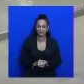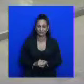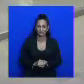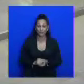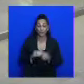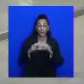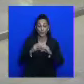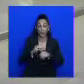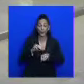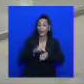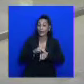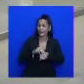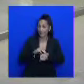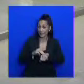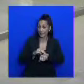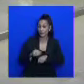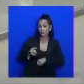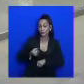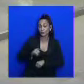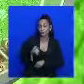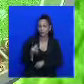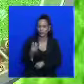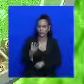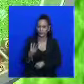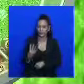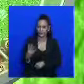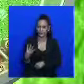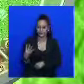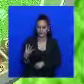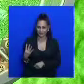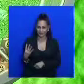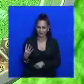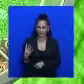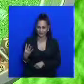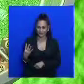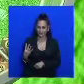Bola marrom, número 4.